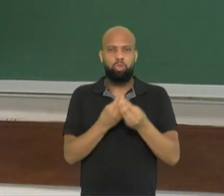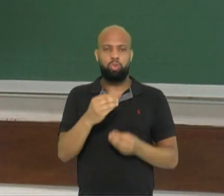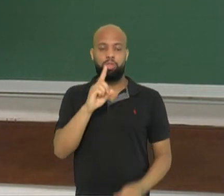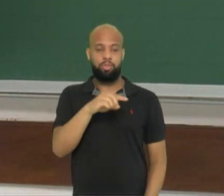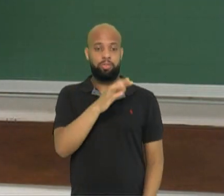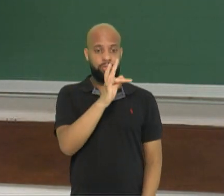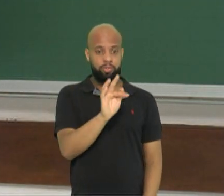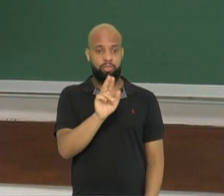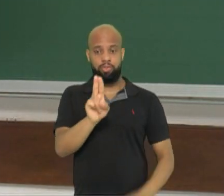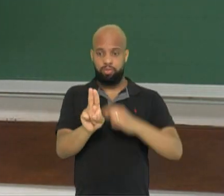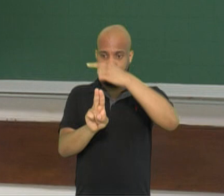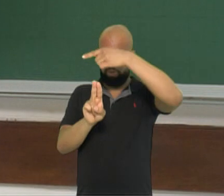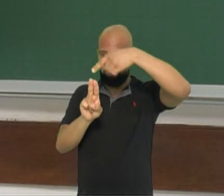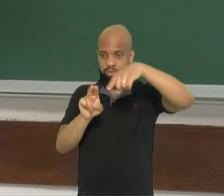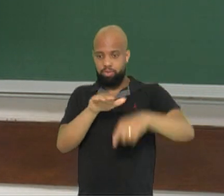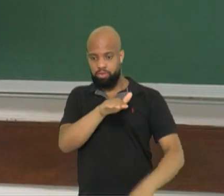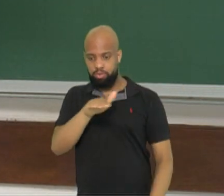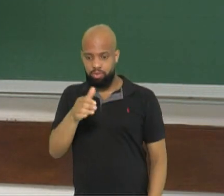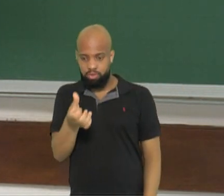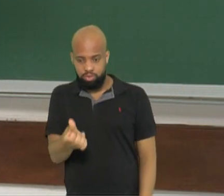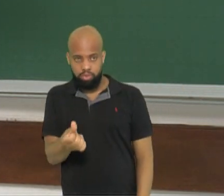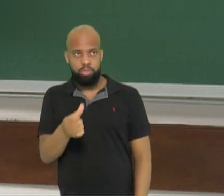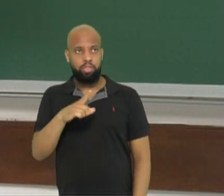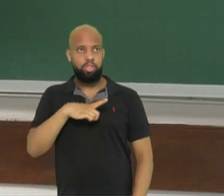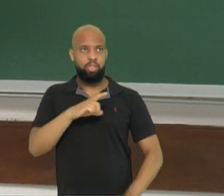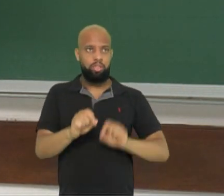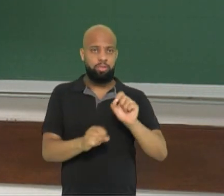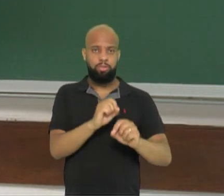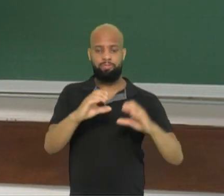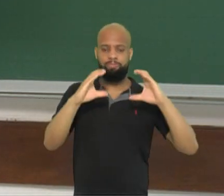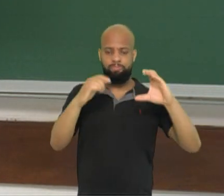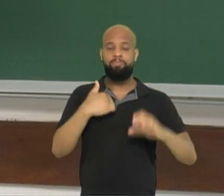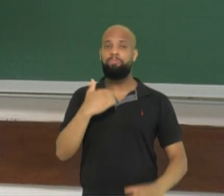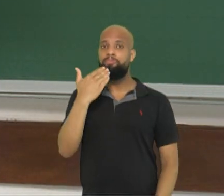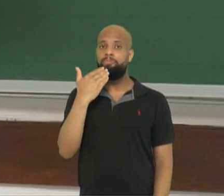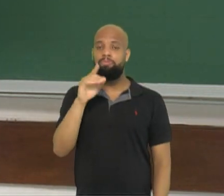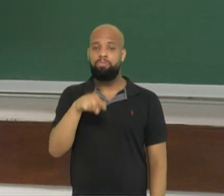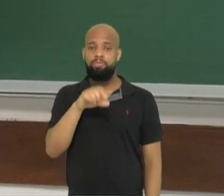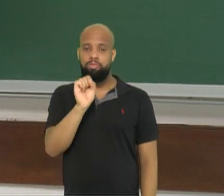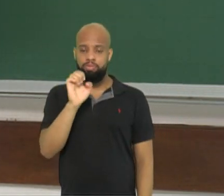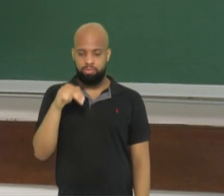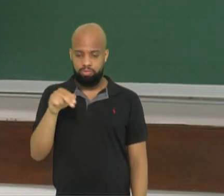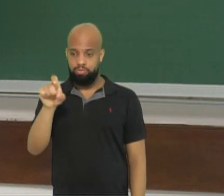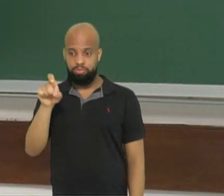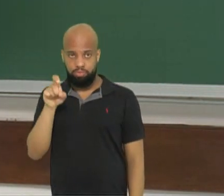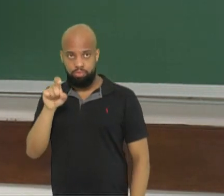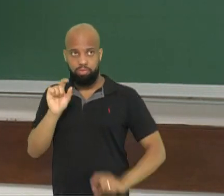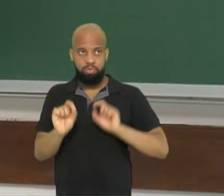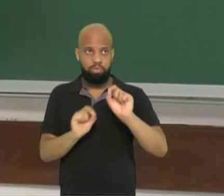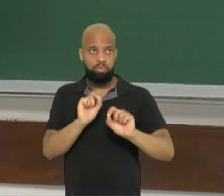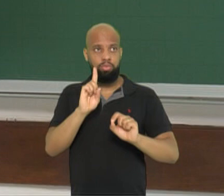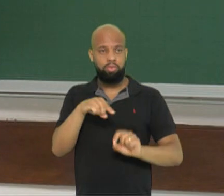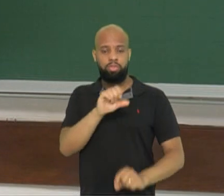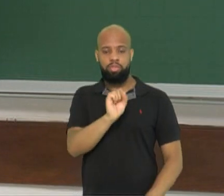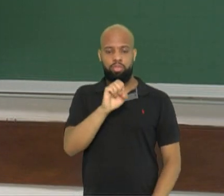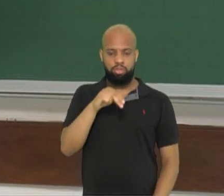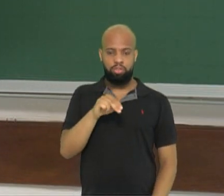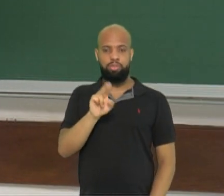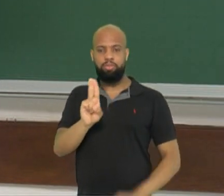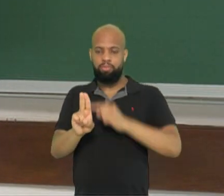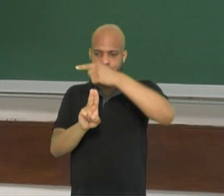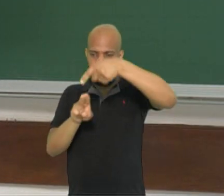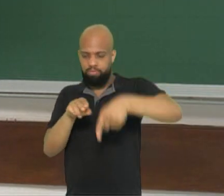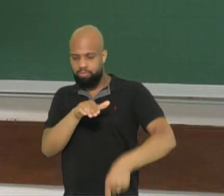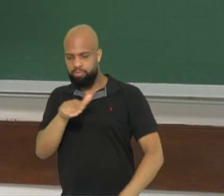f de π sobre 6. A função aqui, né, que eu estou pedindo é seno desse valor, ficou seno de π sobre 6.